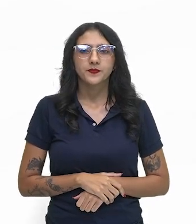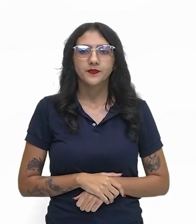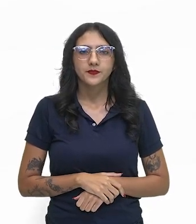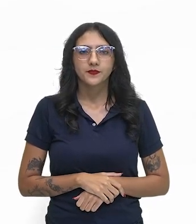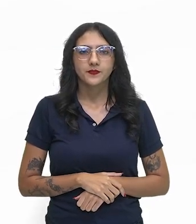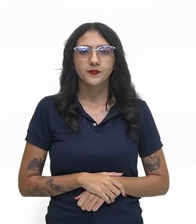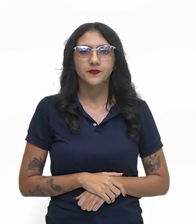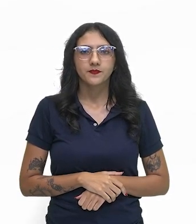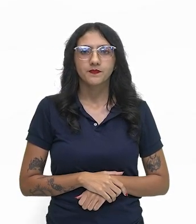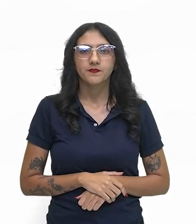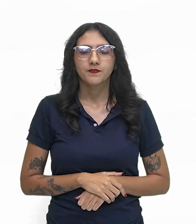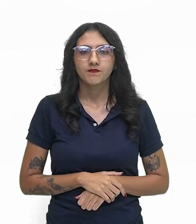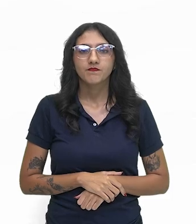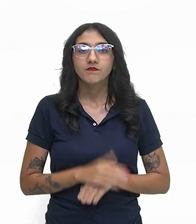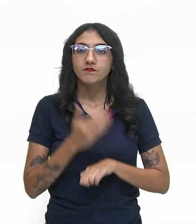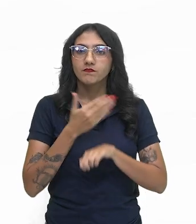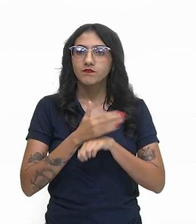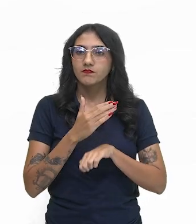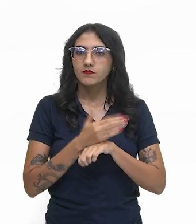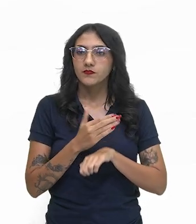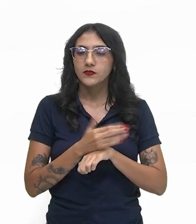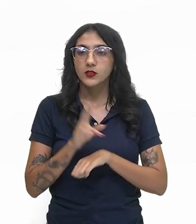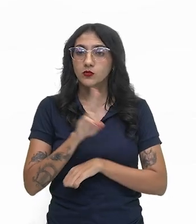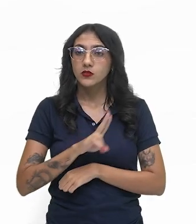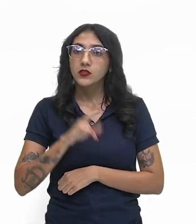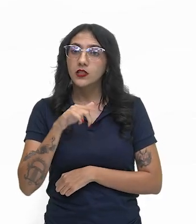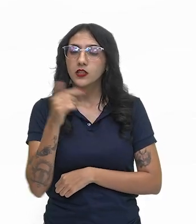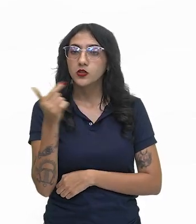A aplicação da segunda lei de Newton.